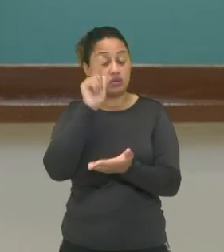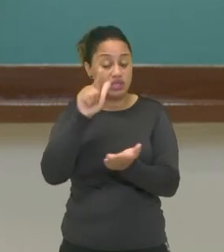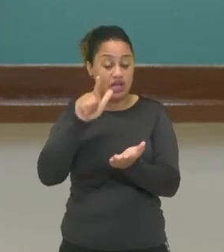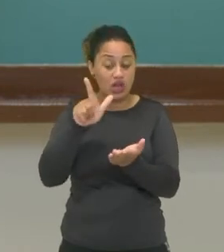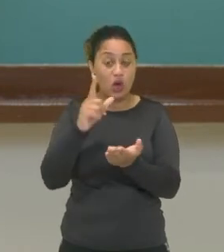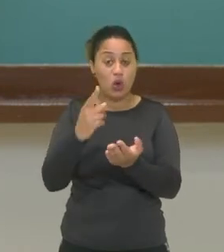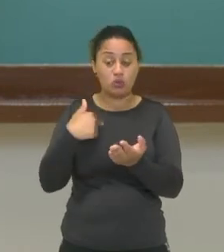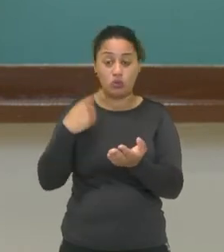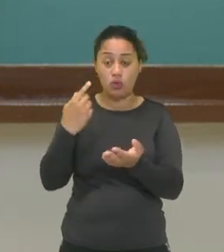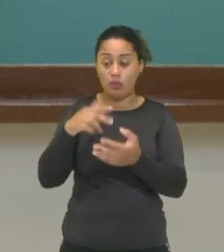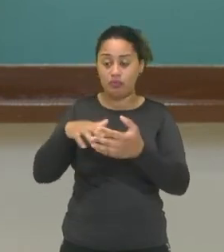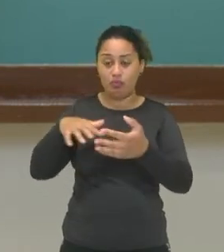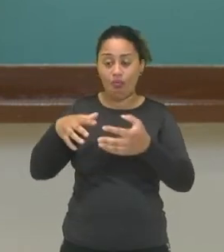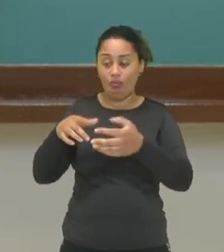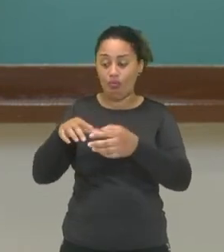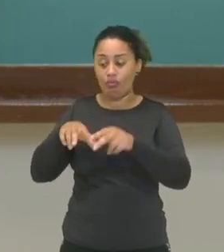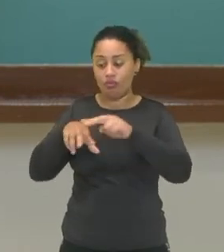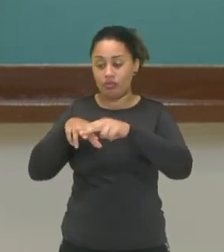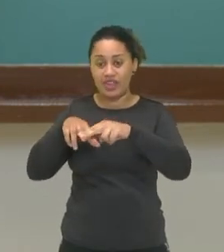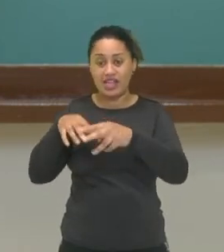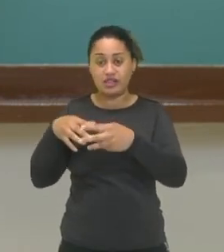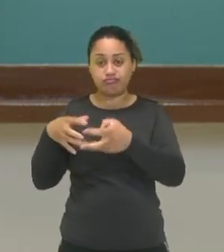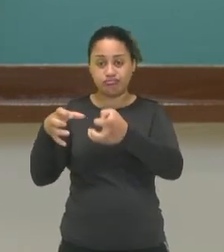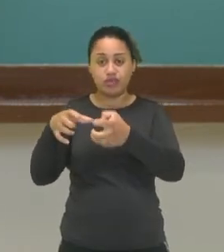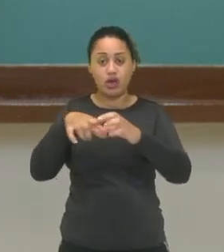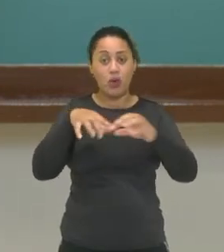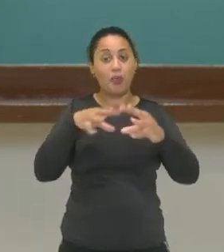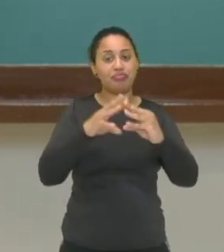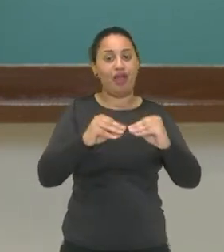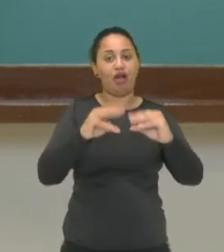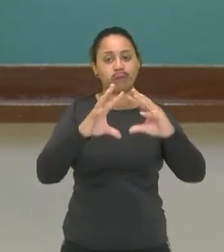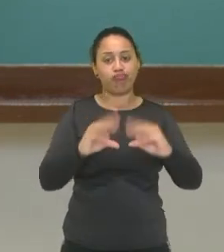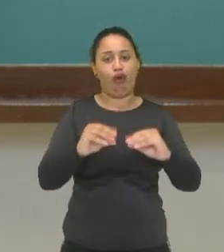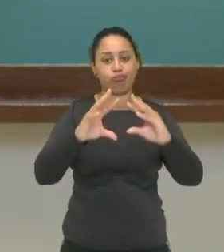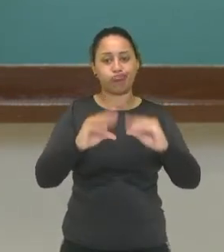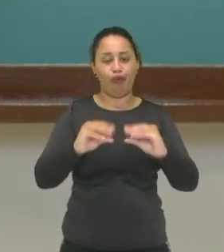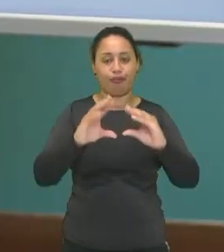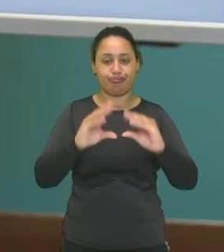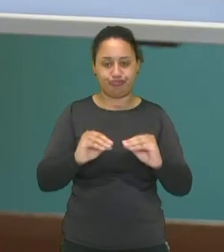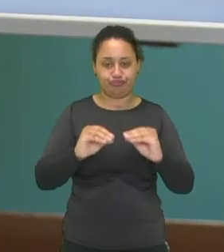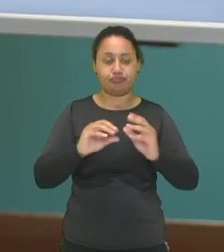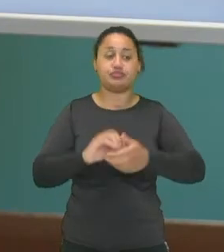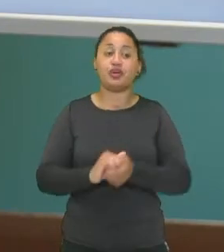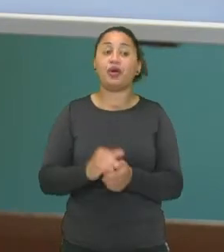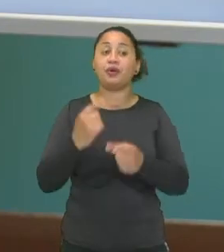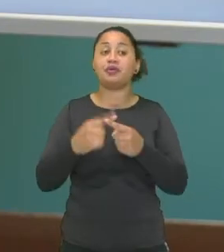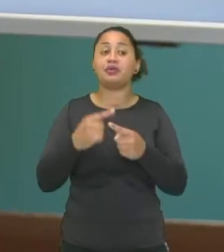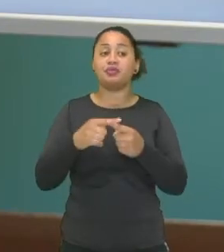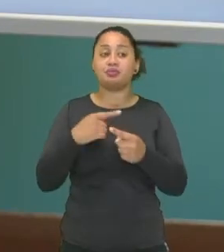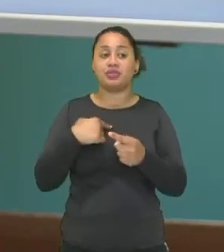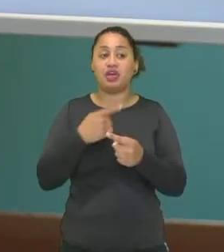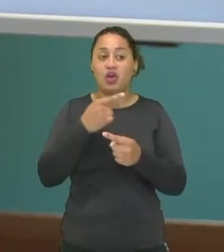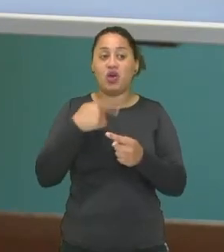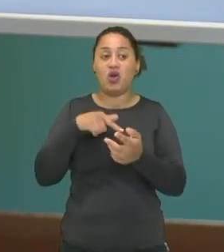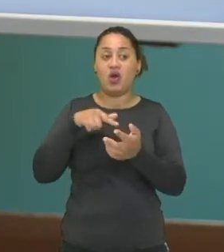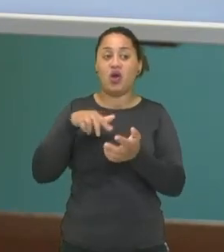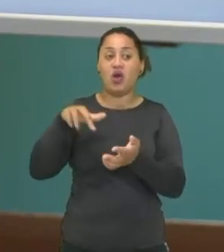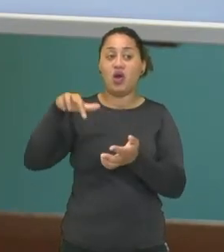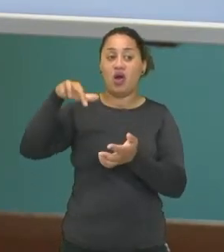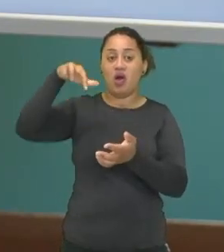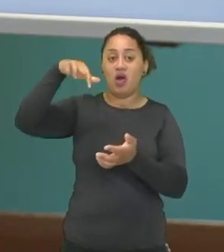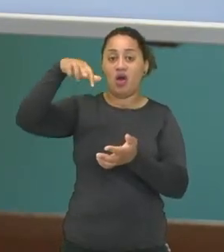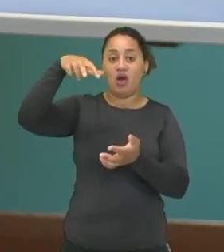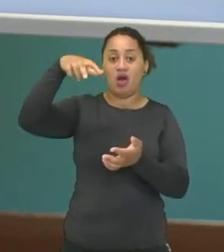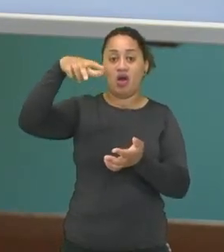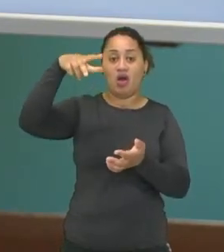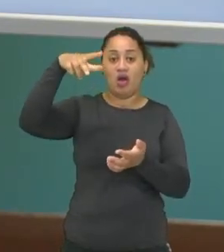prova, ele vai terminar a prova com um pé seco e um pé molhado, tá? Porque ele apoia o pé no alto do